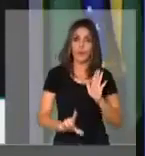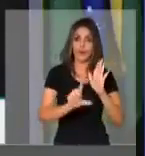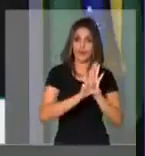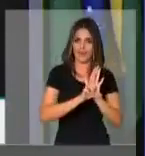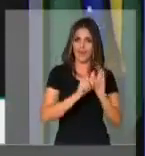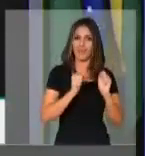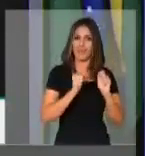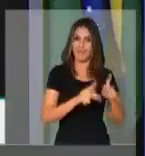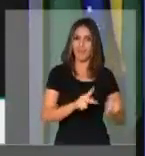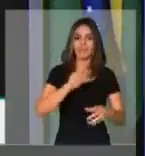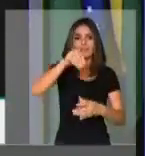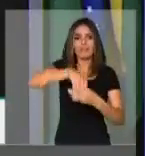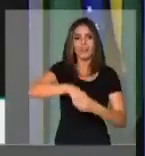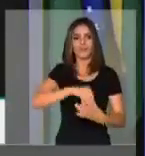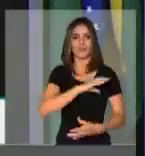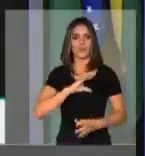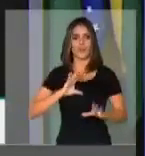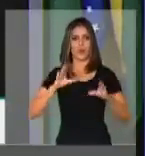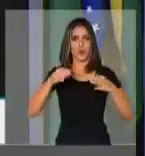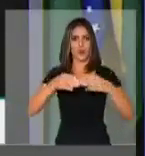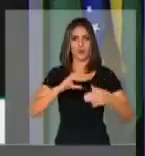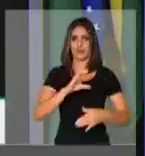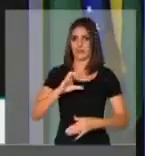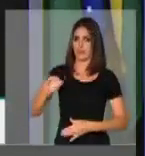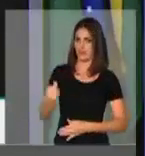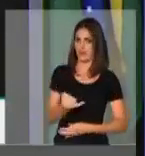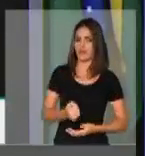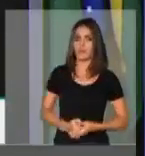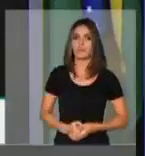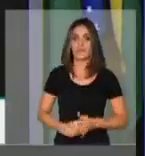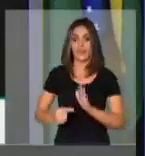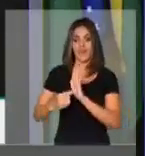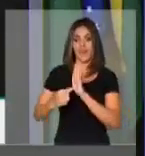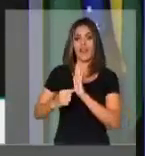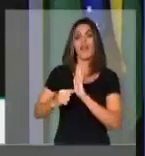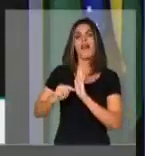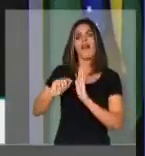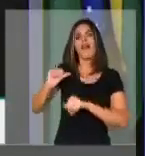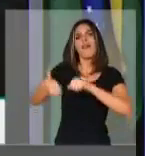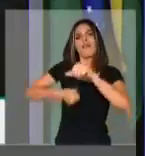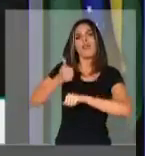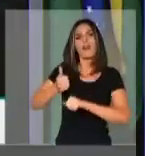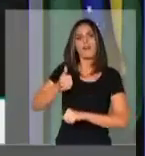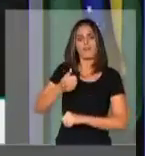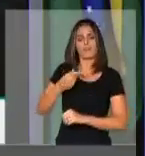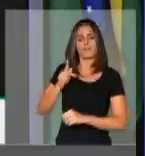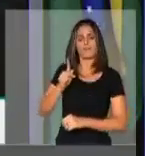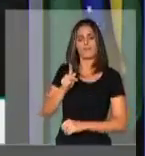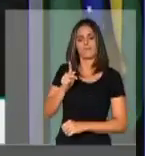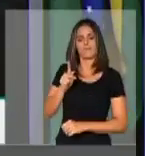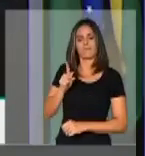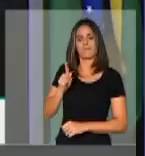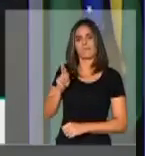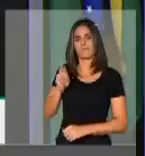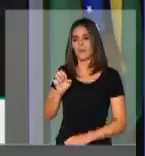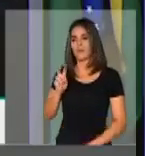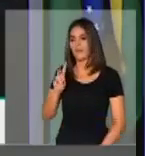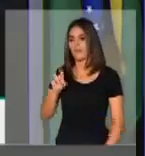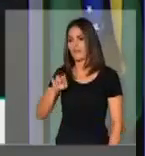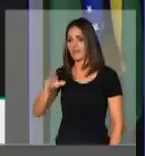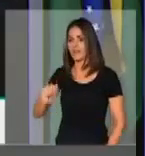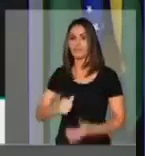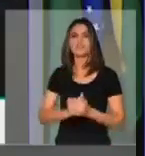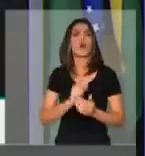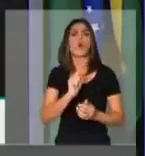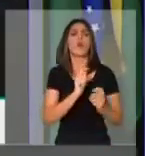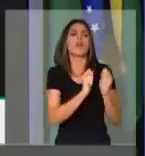está na Comissão de Constituição e Justiça. A reforma da Previdência, apresentada pelo governo, prevê uma economia de pouco